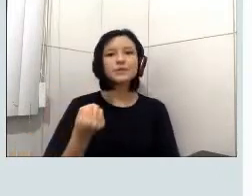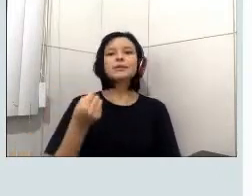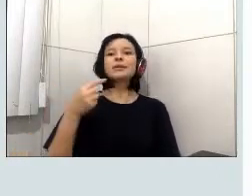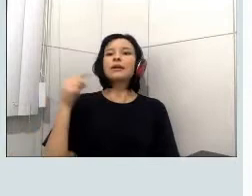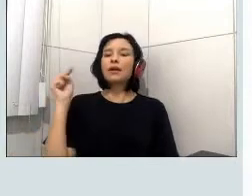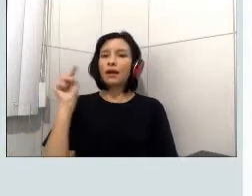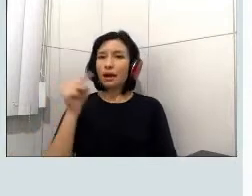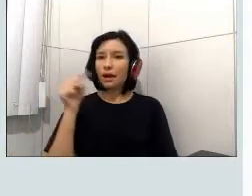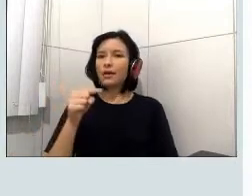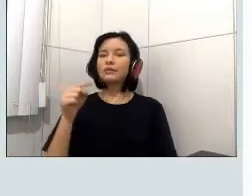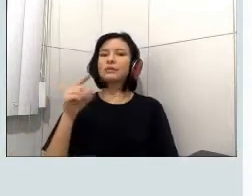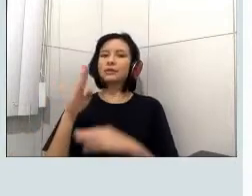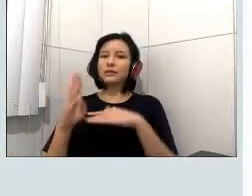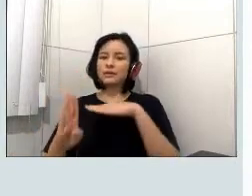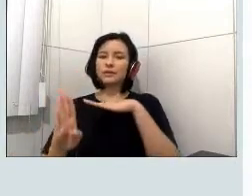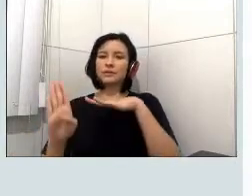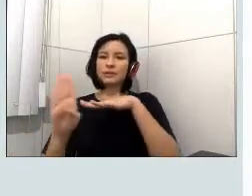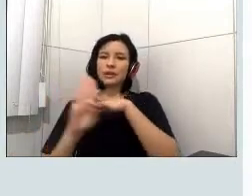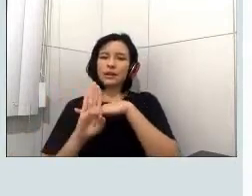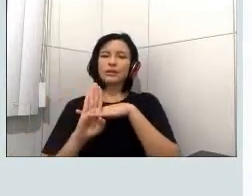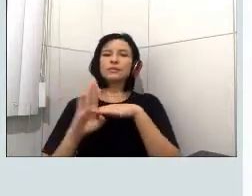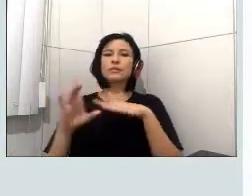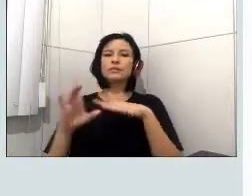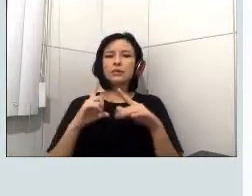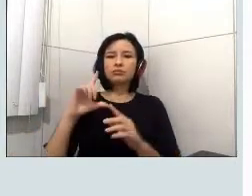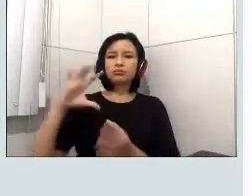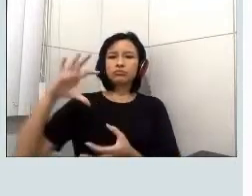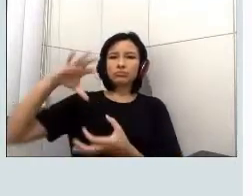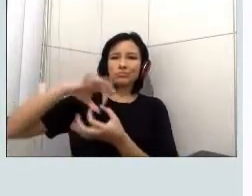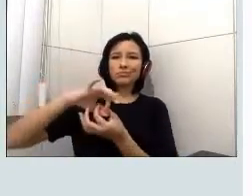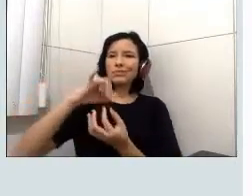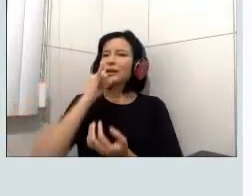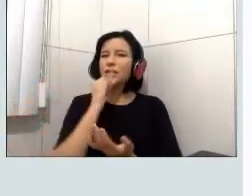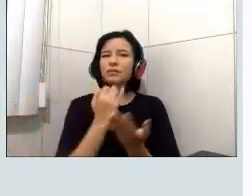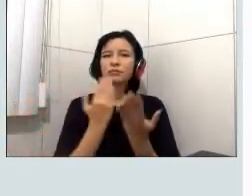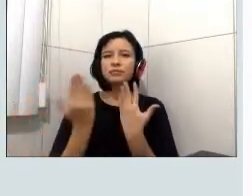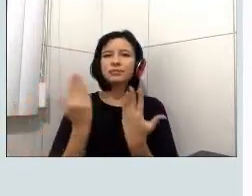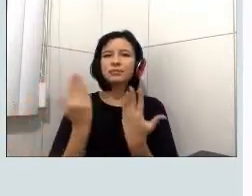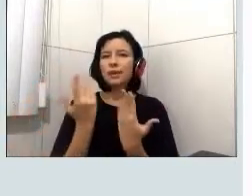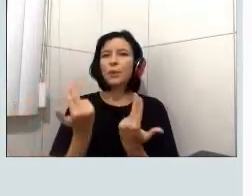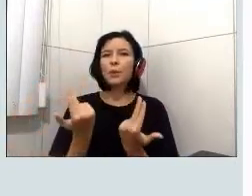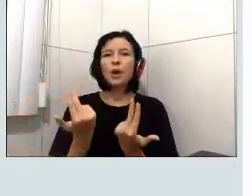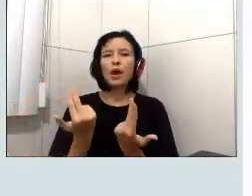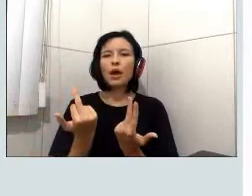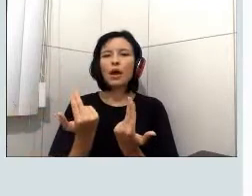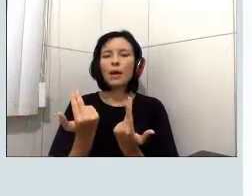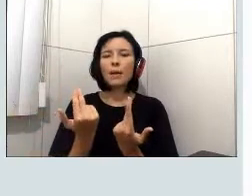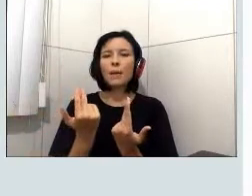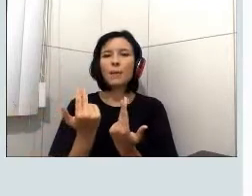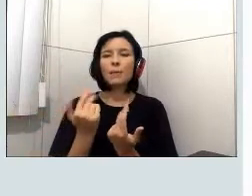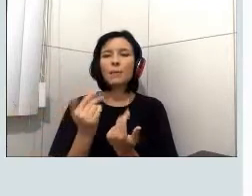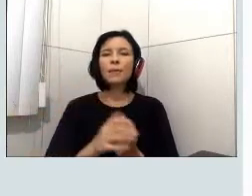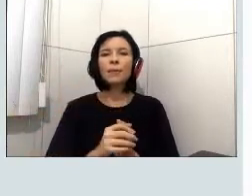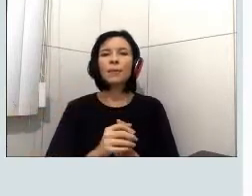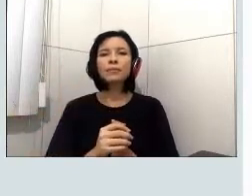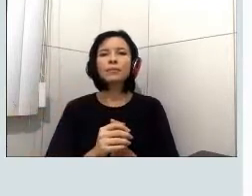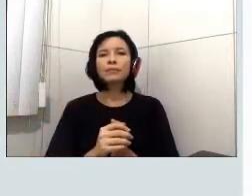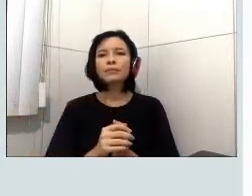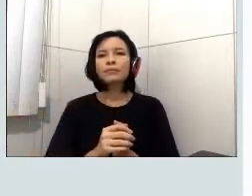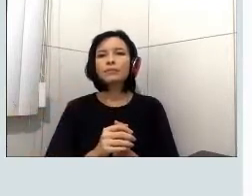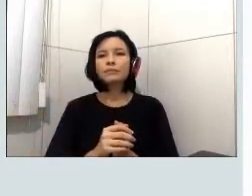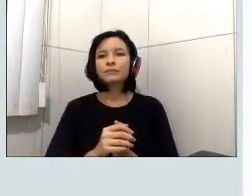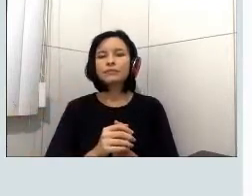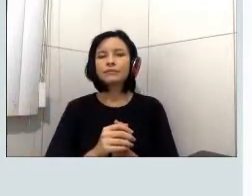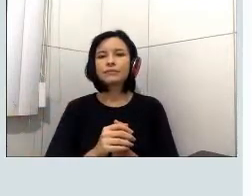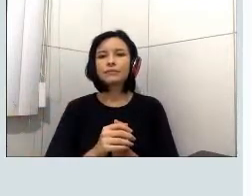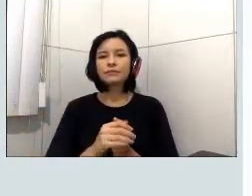for perpendicular a esse plano, certo? É como se nós tivéssemos, igual nessa figura do perpendicularismo entre